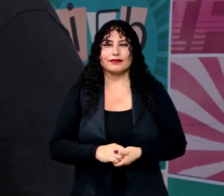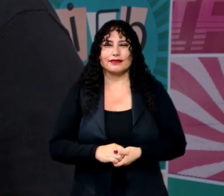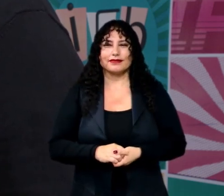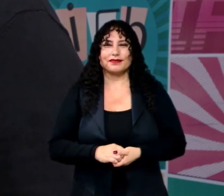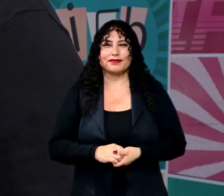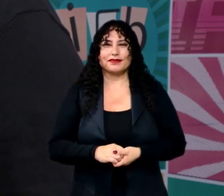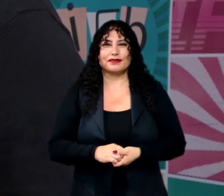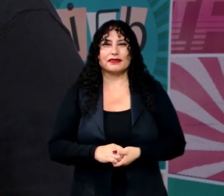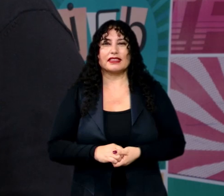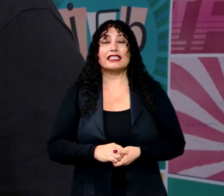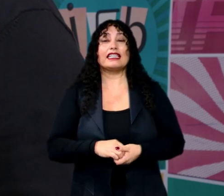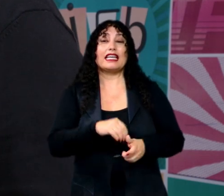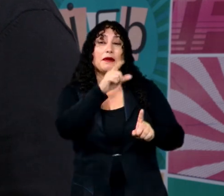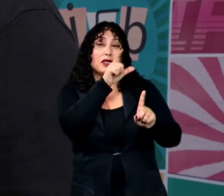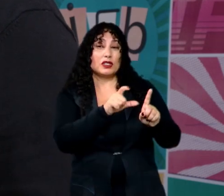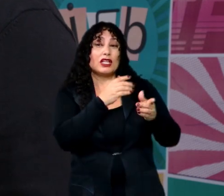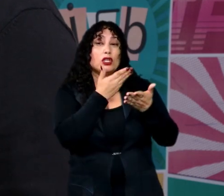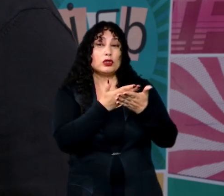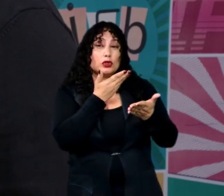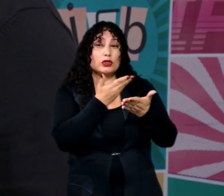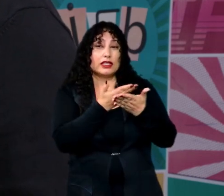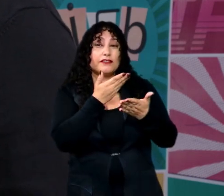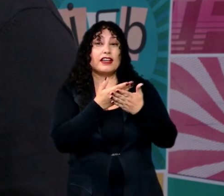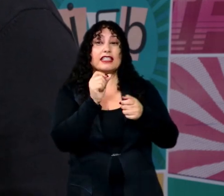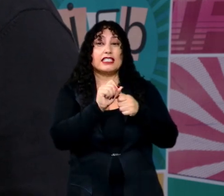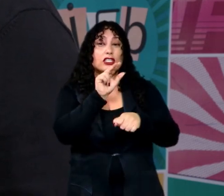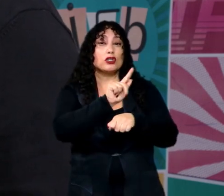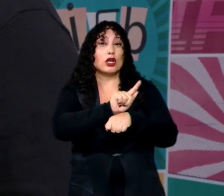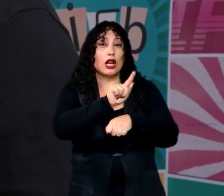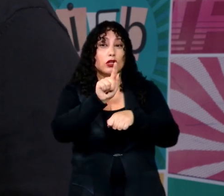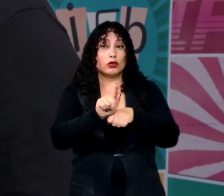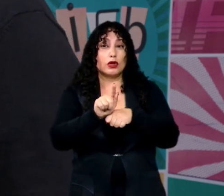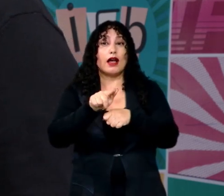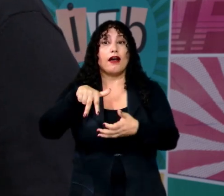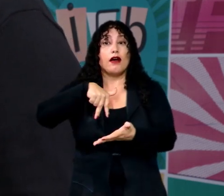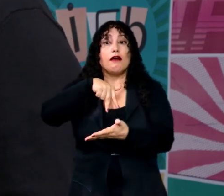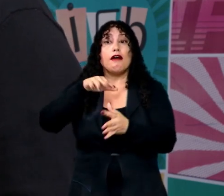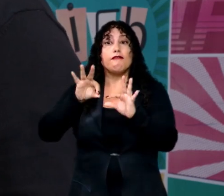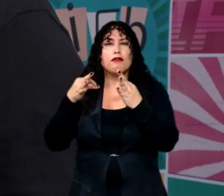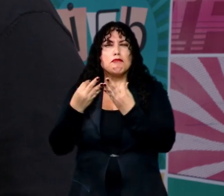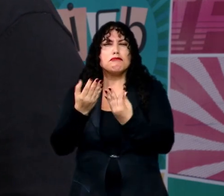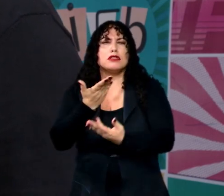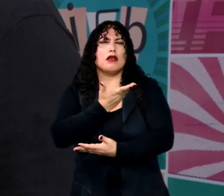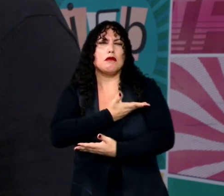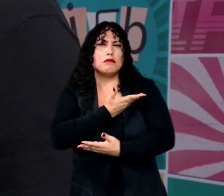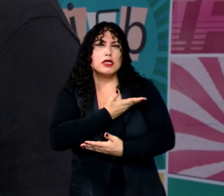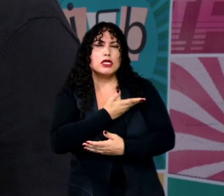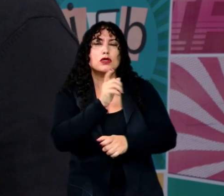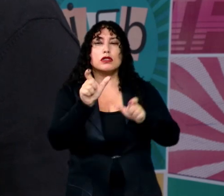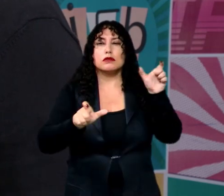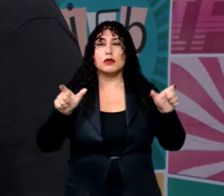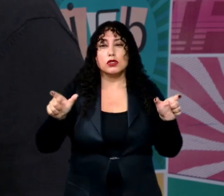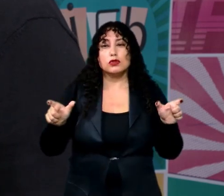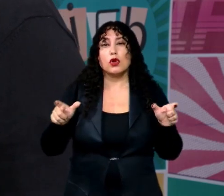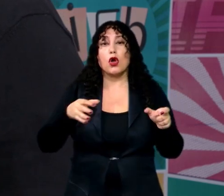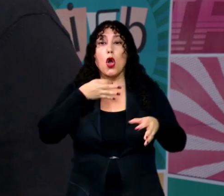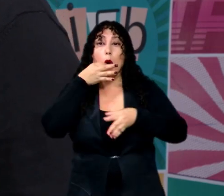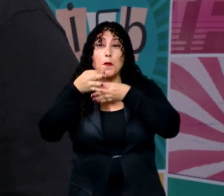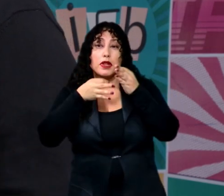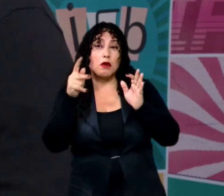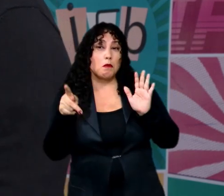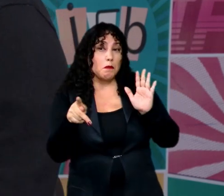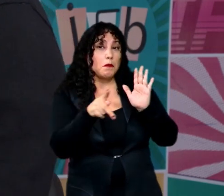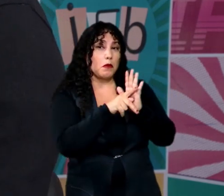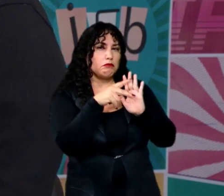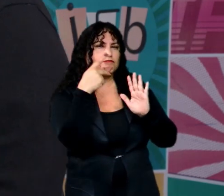a pessoa que diz que está estudando dança, fazendo uma graduação em dança, a família, os amigos dessas pessoas, segundo os depoimentos delas